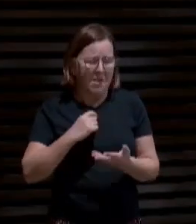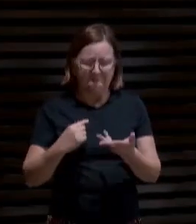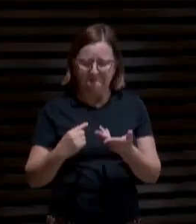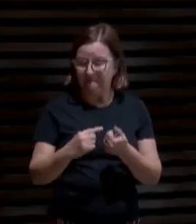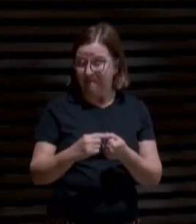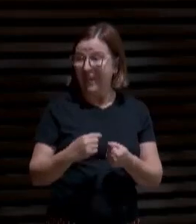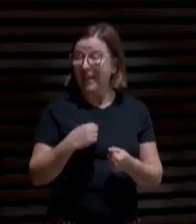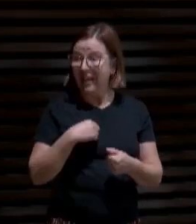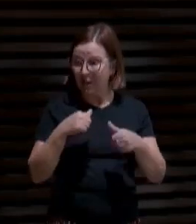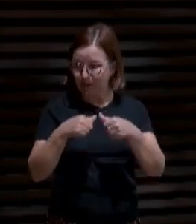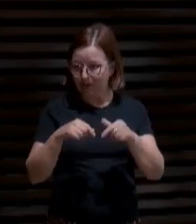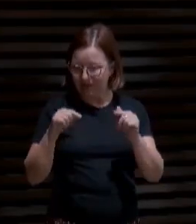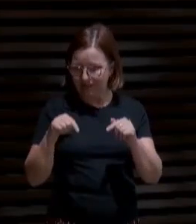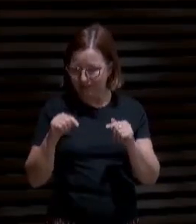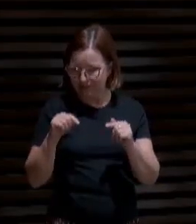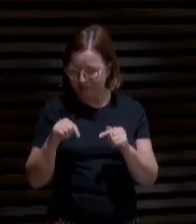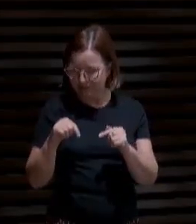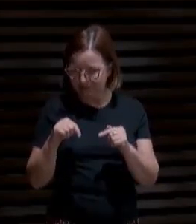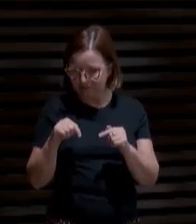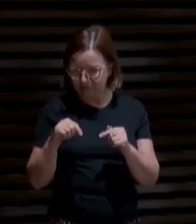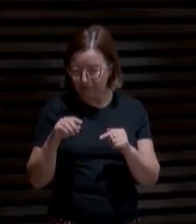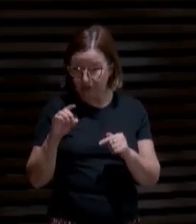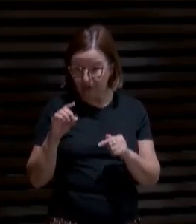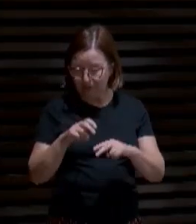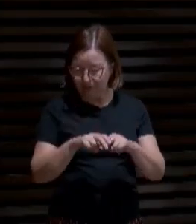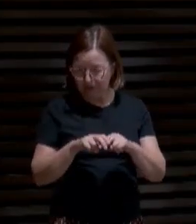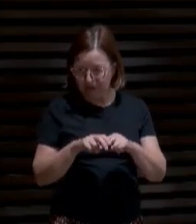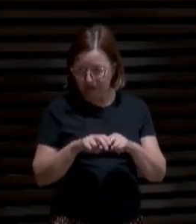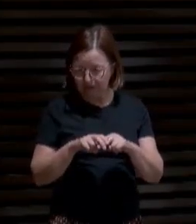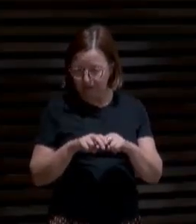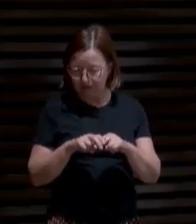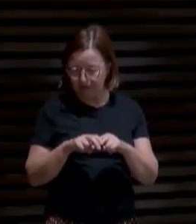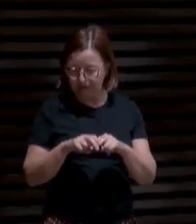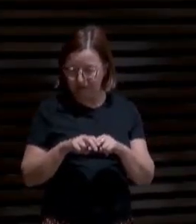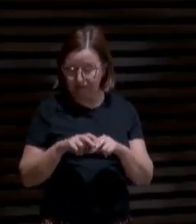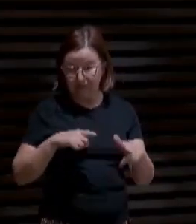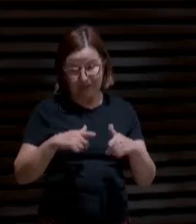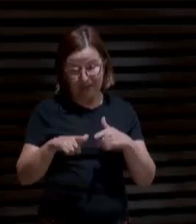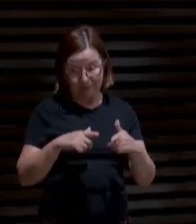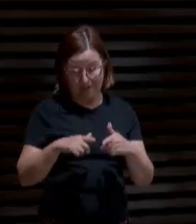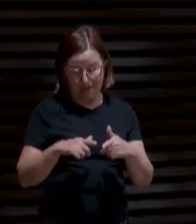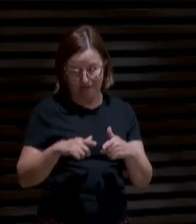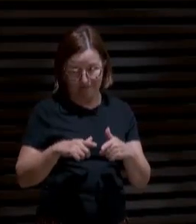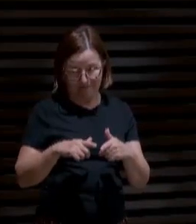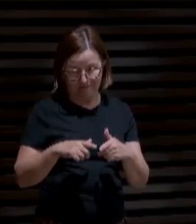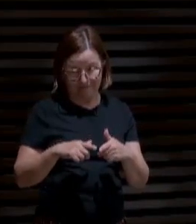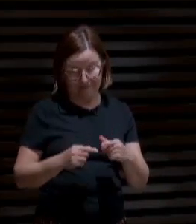estou aqui só por causa de imperativos profissionais, senão eu ficaria por